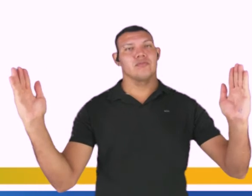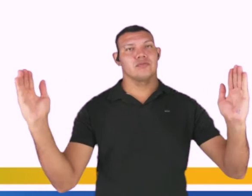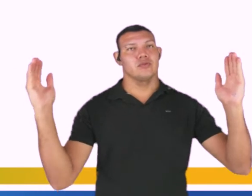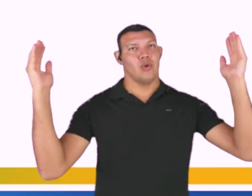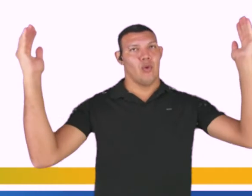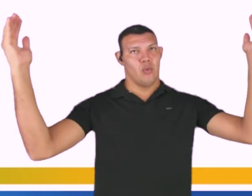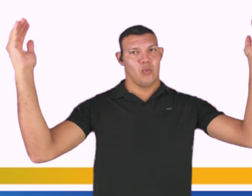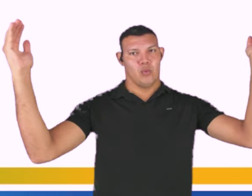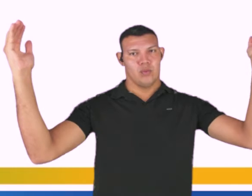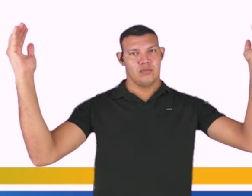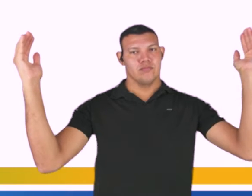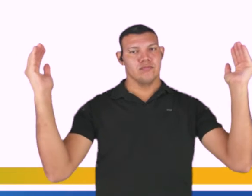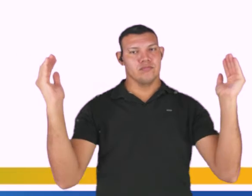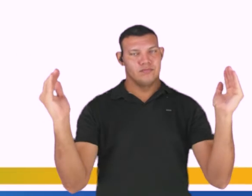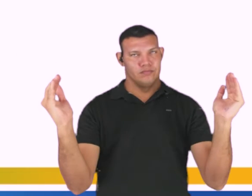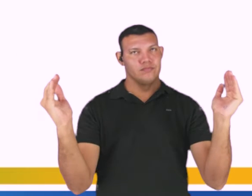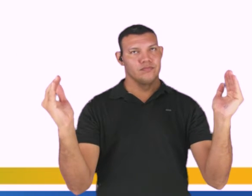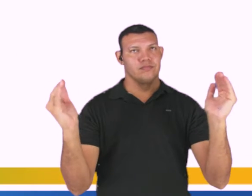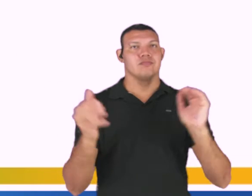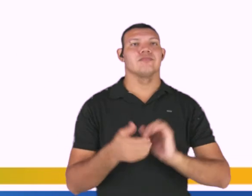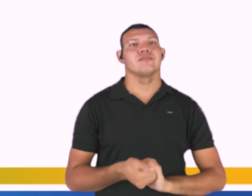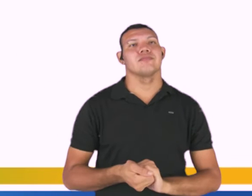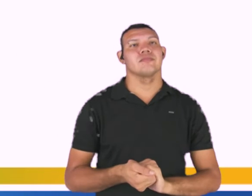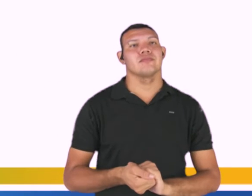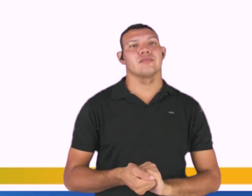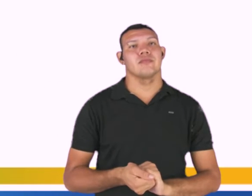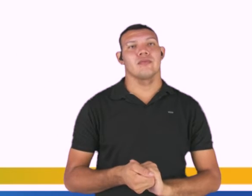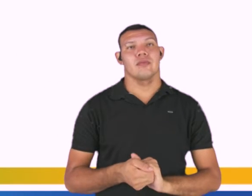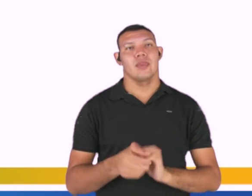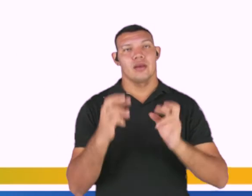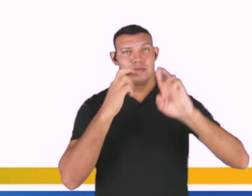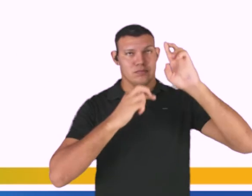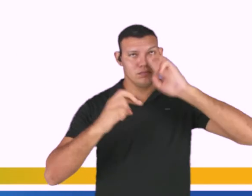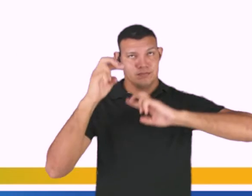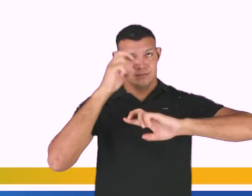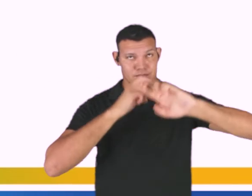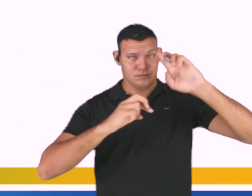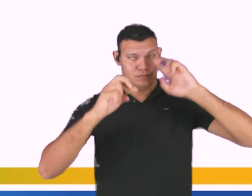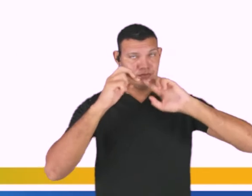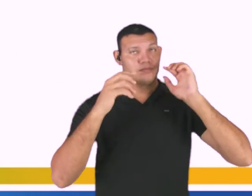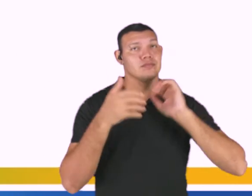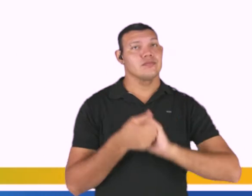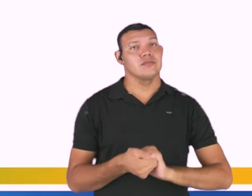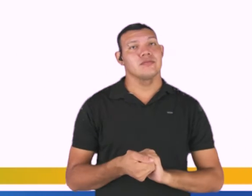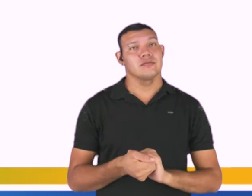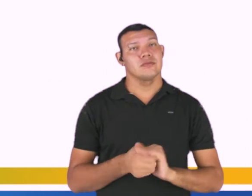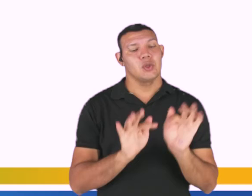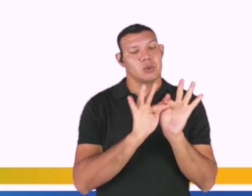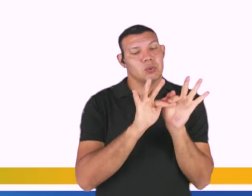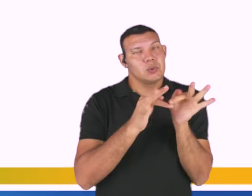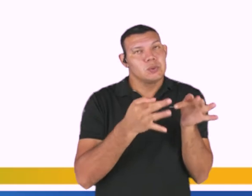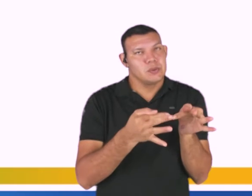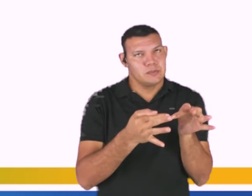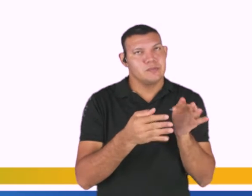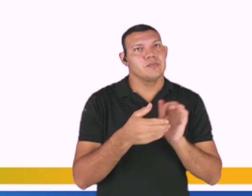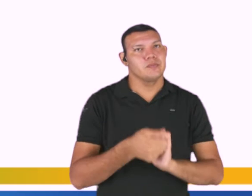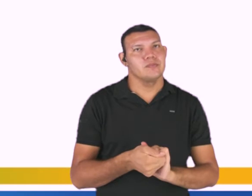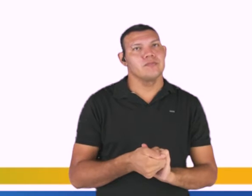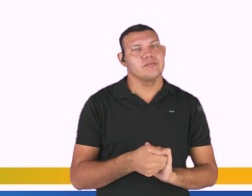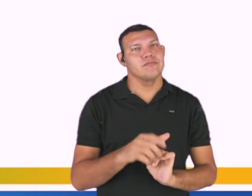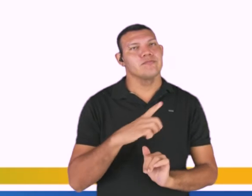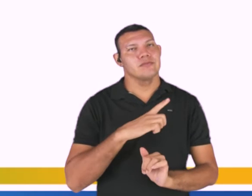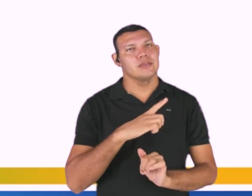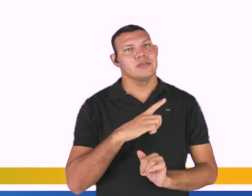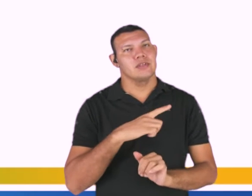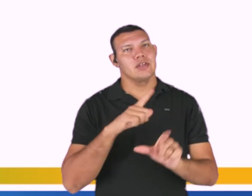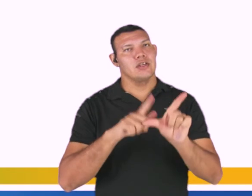vai baixar esse termo. Então, observe que a nossa sentença, já simplificada, ela contém uma